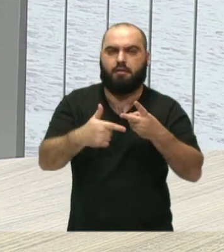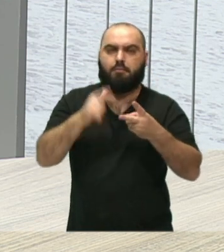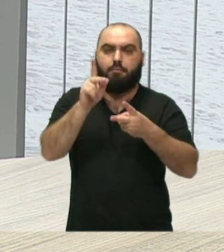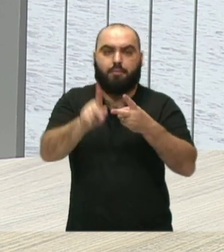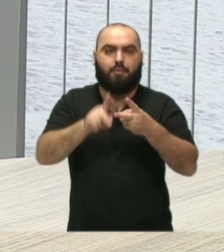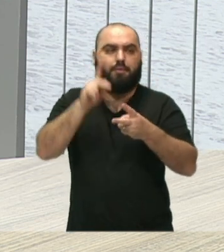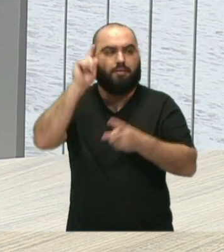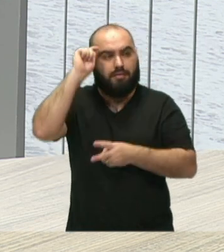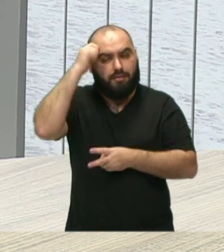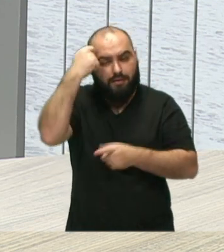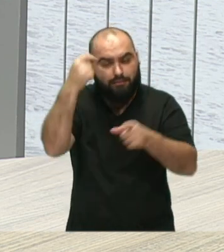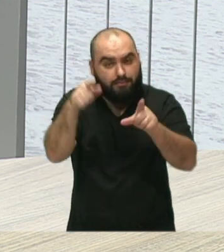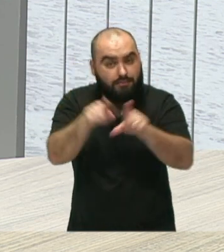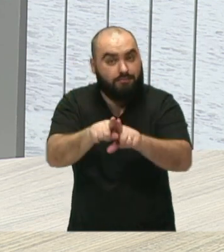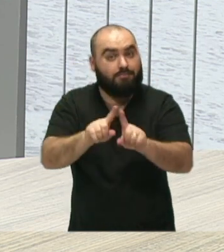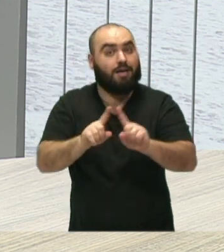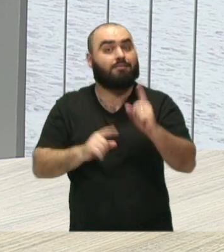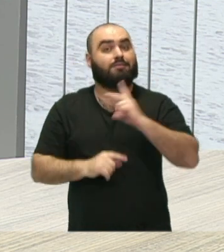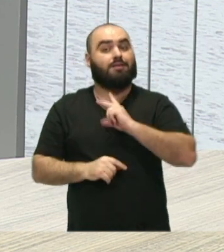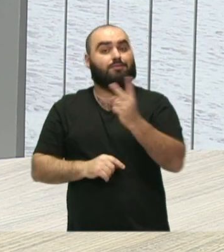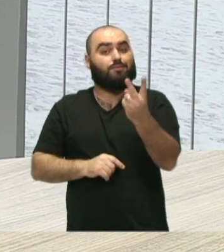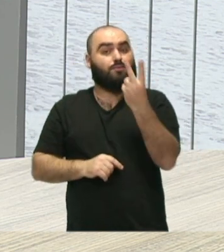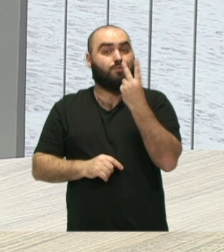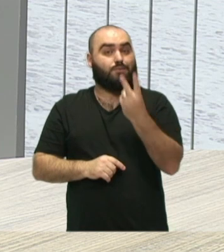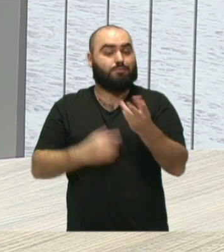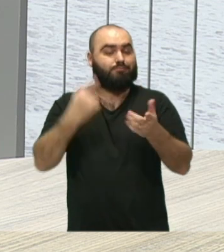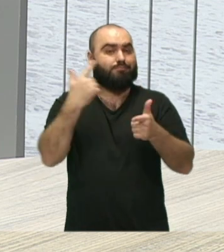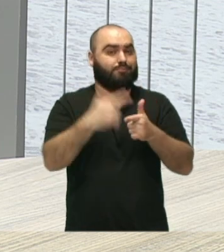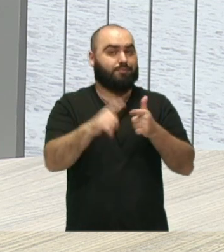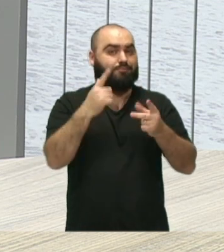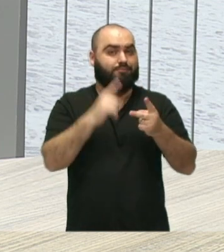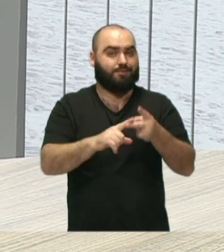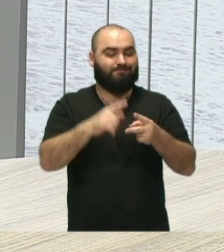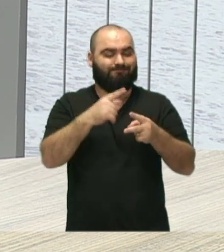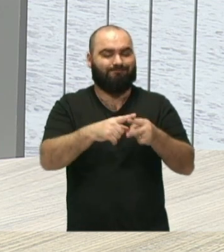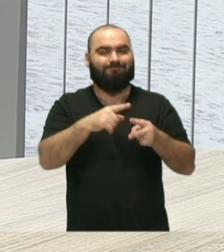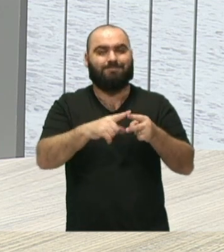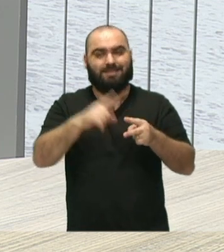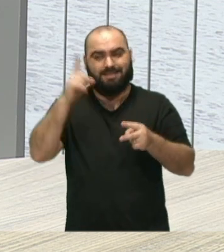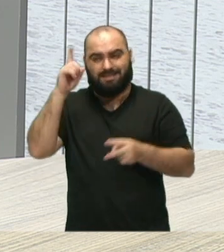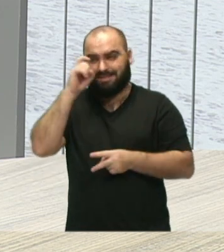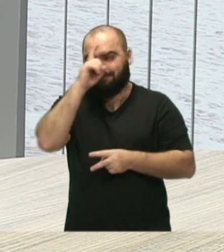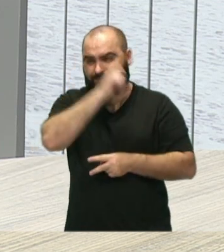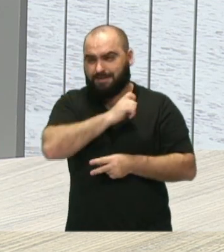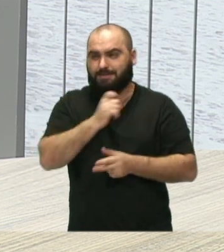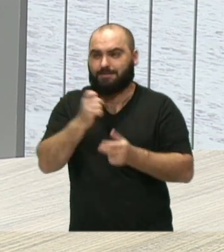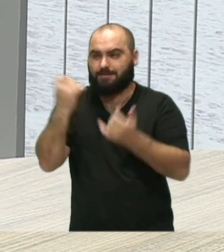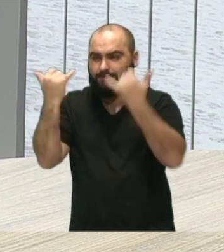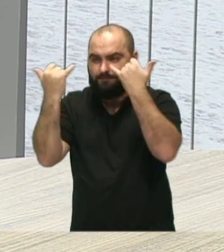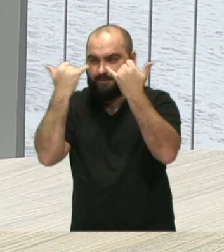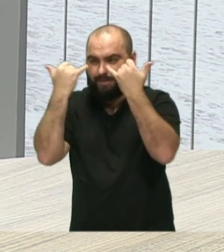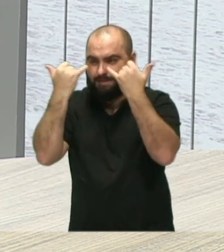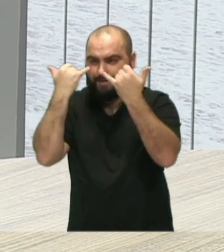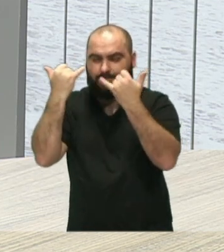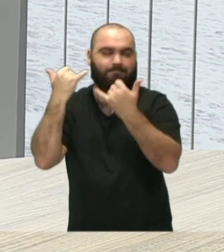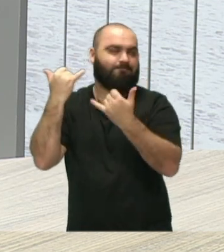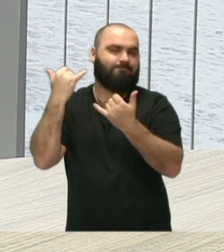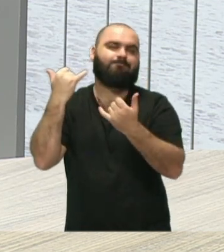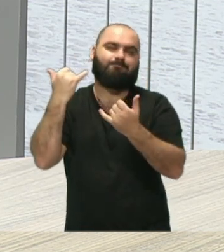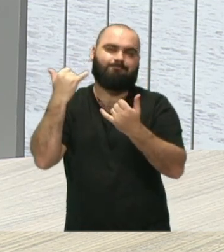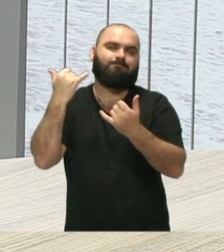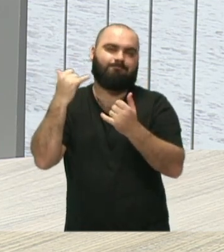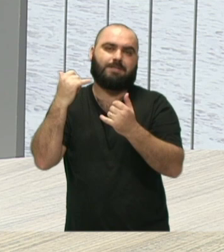Porém, nós temos 2 entraves muito importantes. É muito difícil a coleta de dados aqui no município de Itajaí. A saúde está fortemente baseada